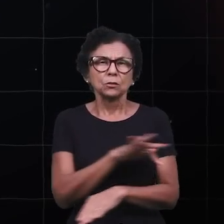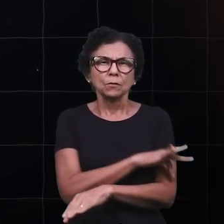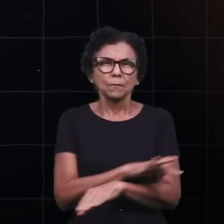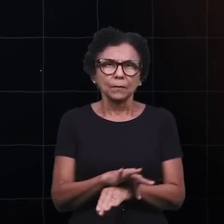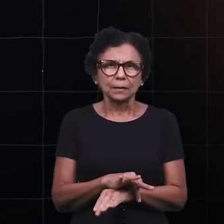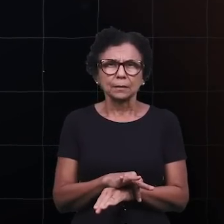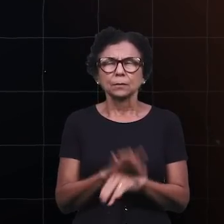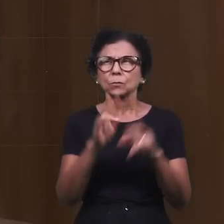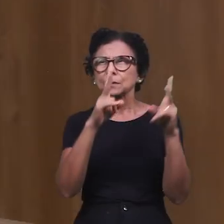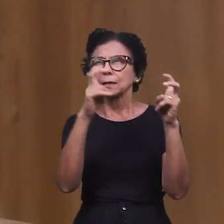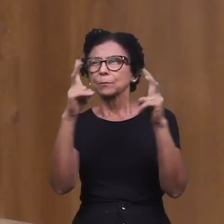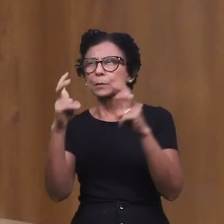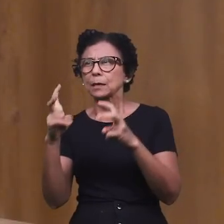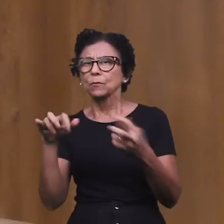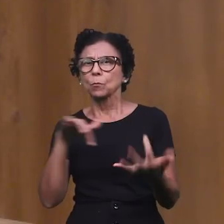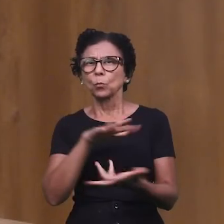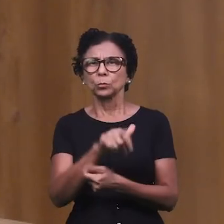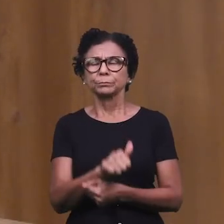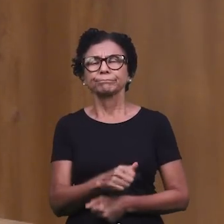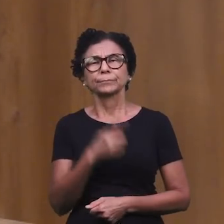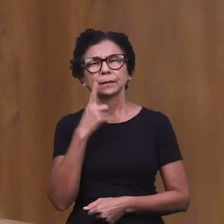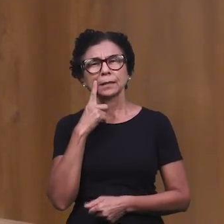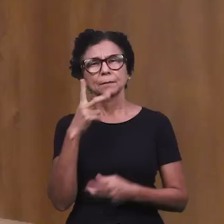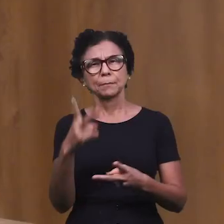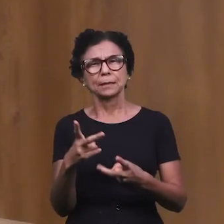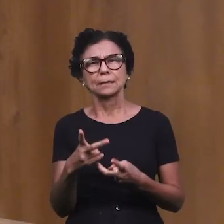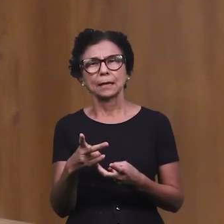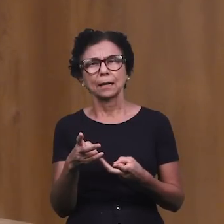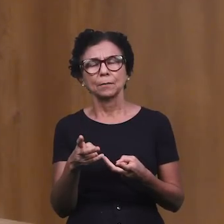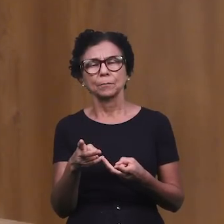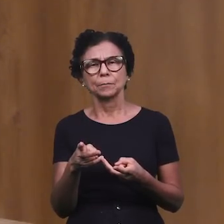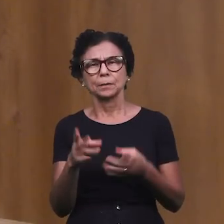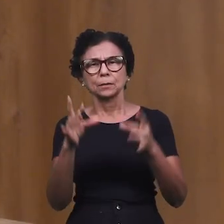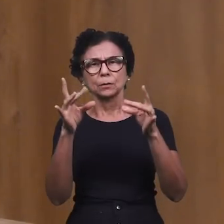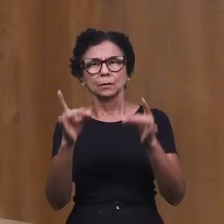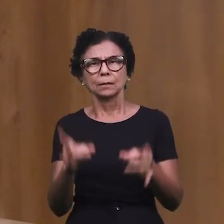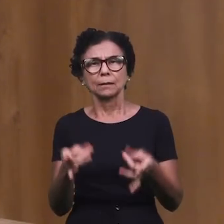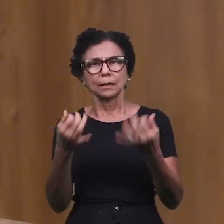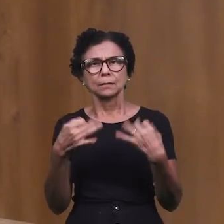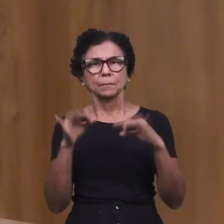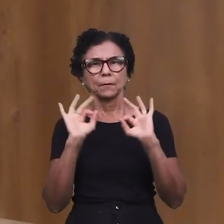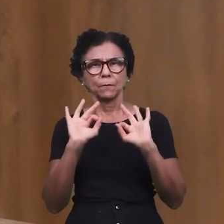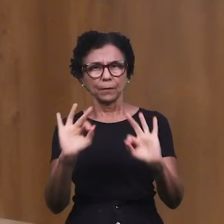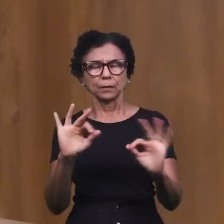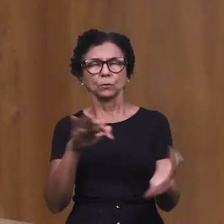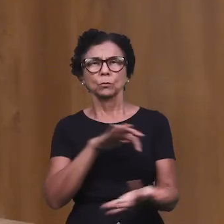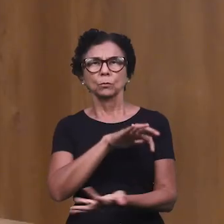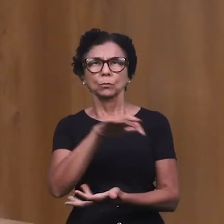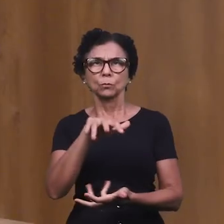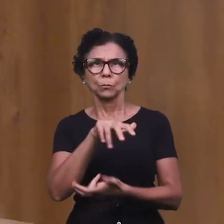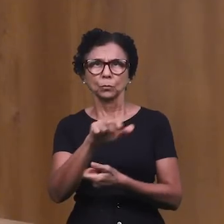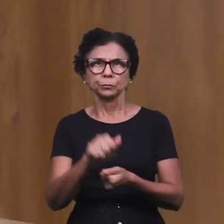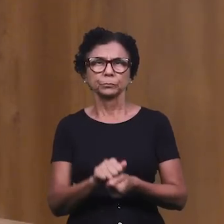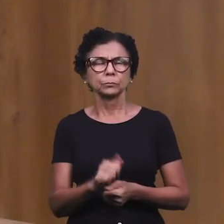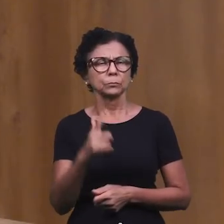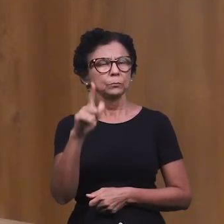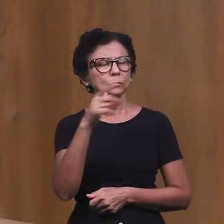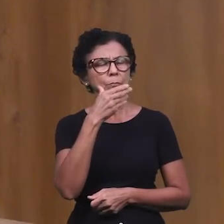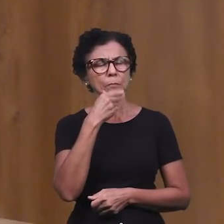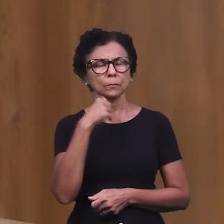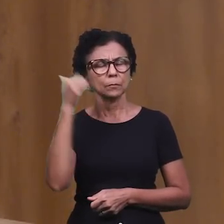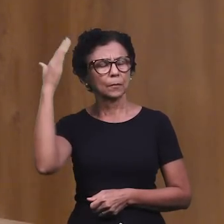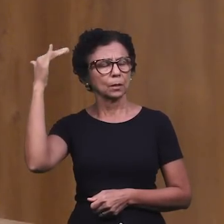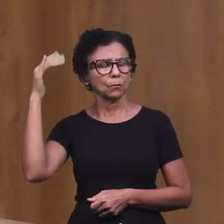de ajuste fino. Um outro cientista, ele disse que esse é bem mais conhecido também, é o Stephen Hawking, né, astrofísico, estudioso lá